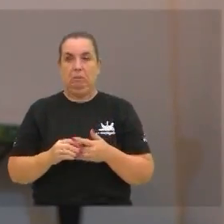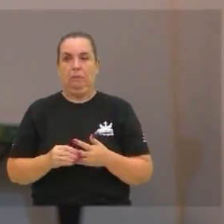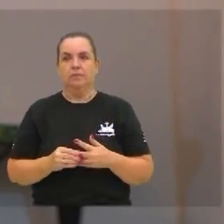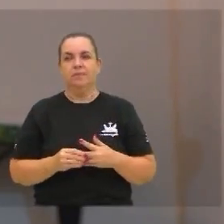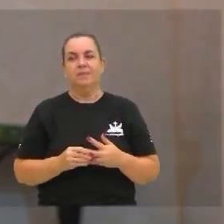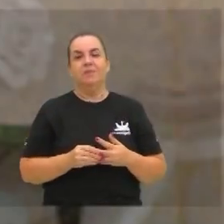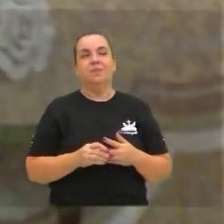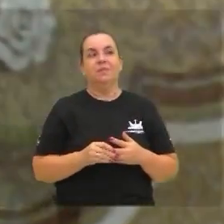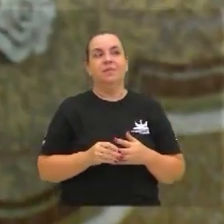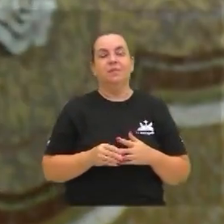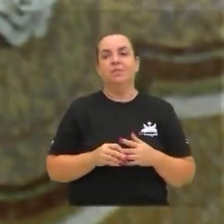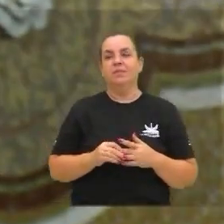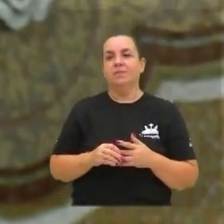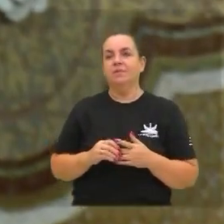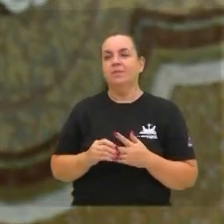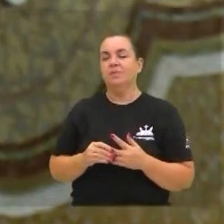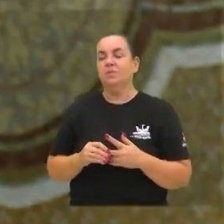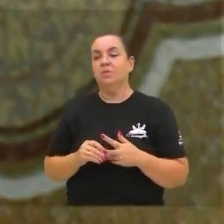Salmodiemos.